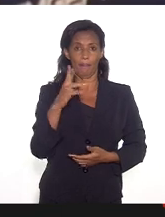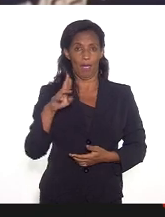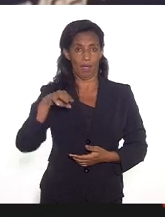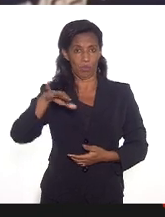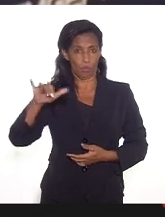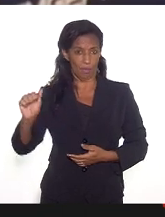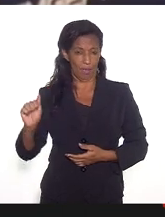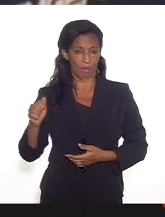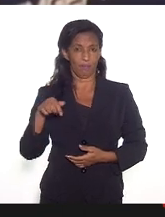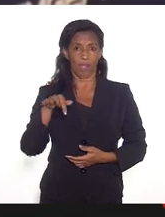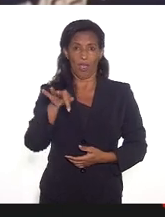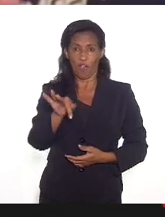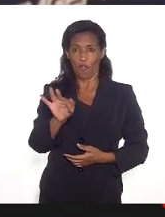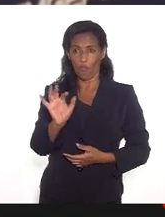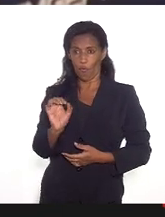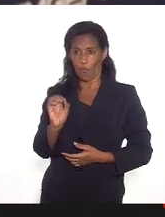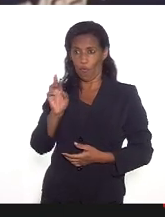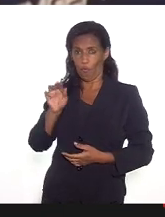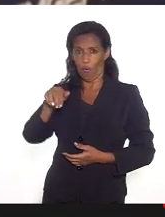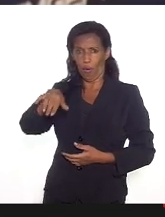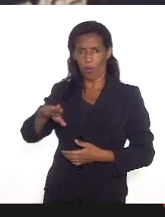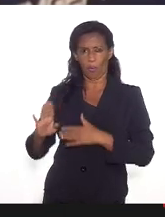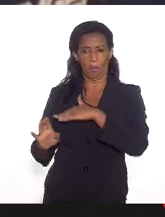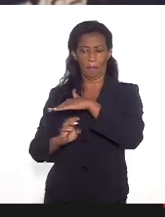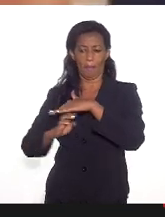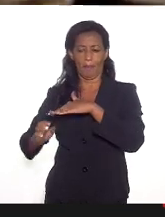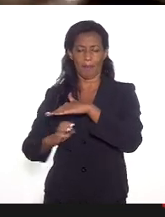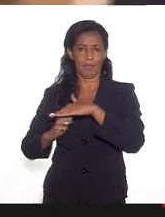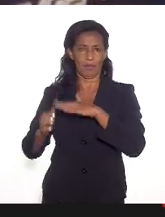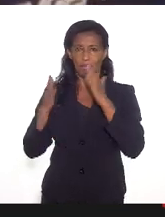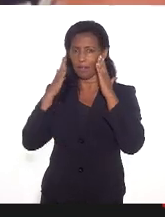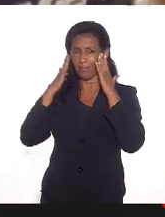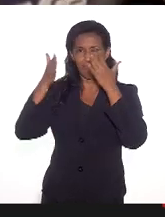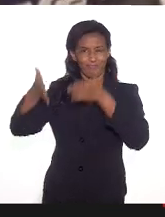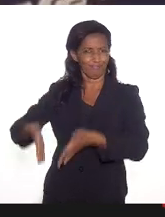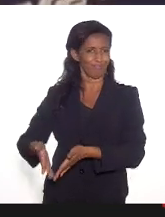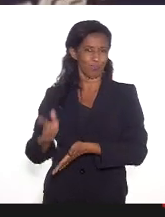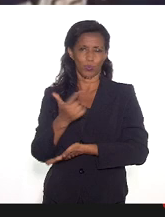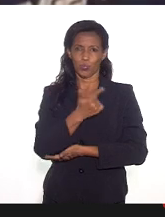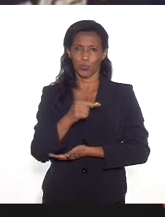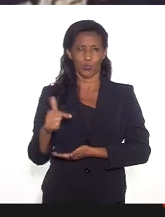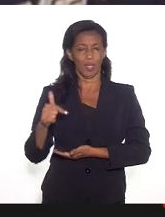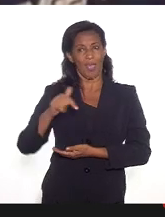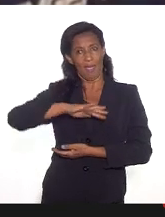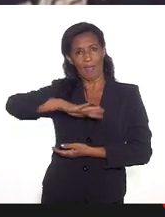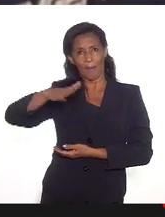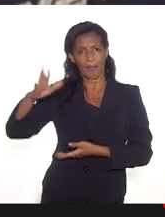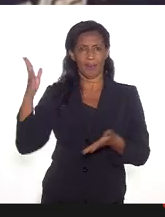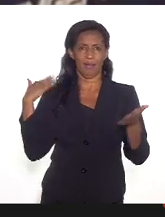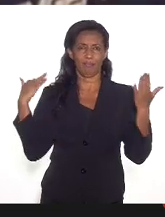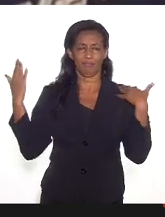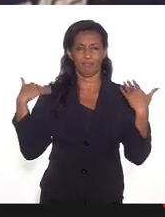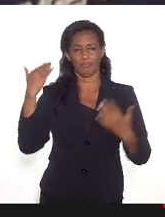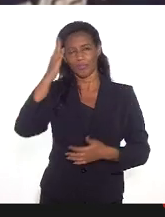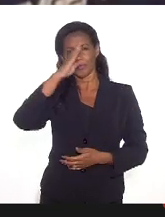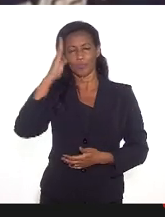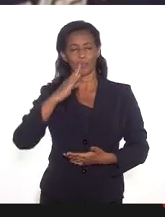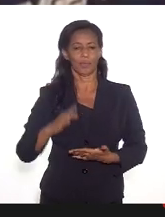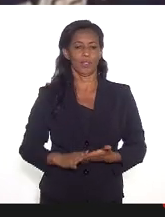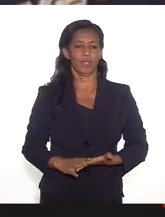fórum, agir para uma empresa, ela não tem uma visão específica. A visão que tem é a Marinha do Brasil, que trata disso